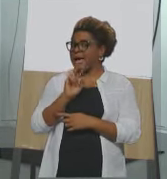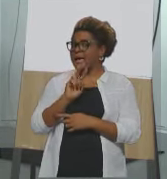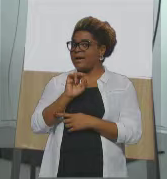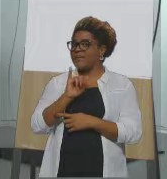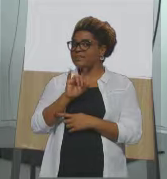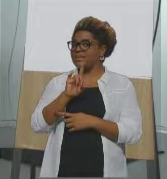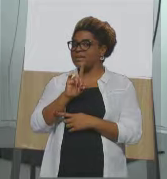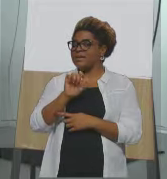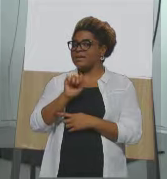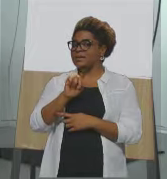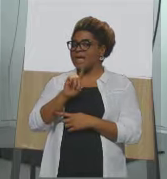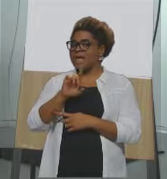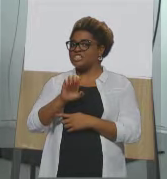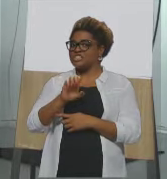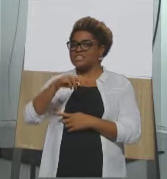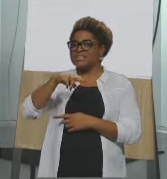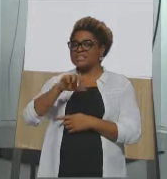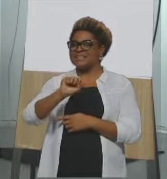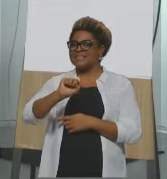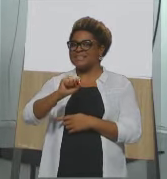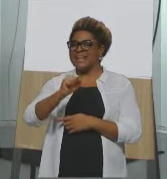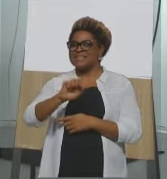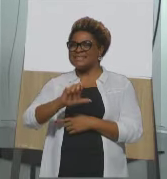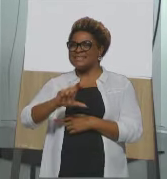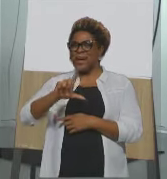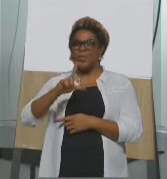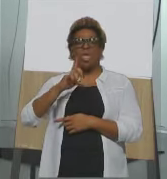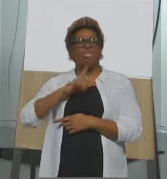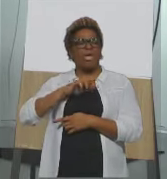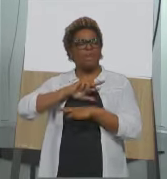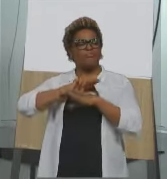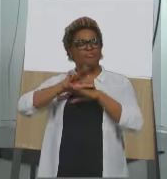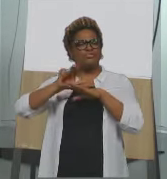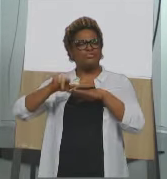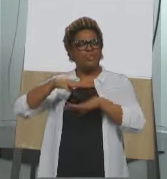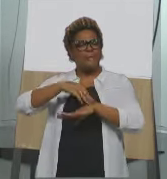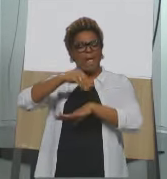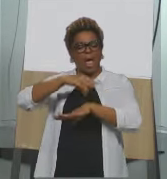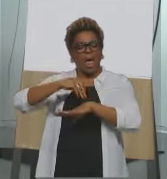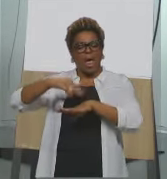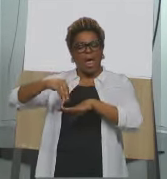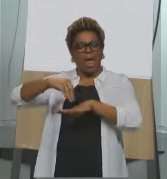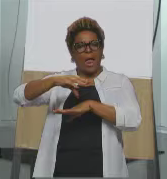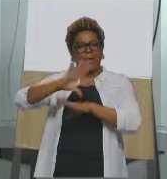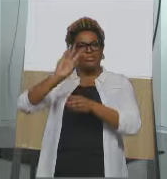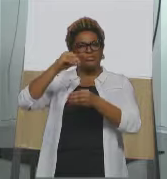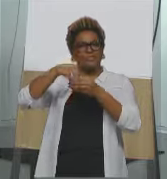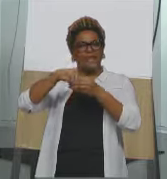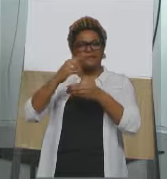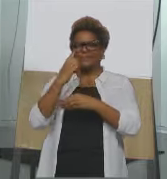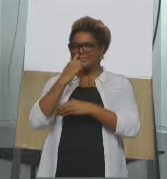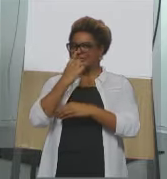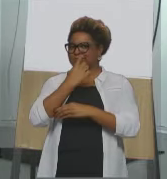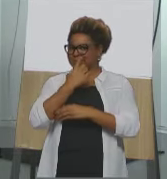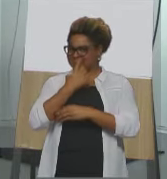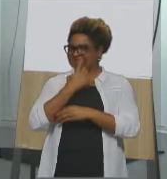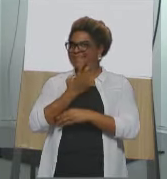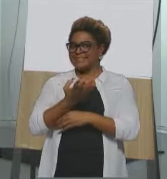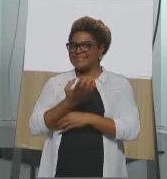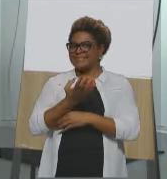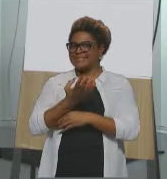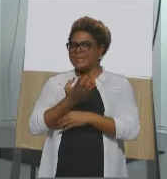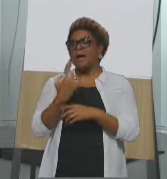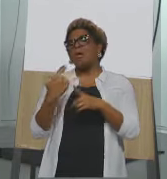nós temos vários pelinhos dentro do nariz, né? Vários vasos sanguíneos e nada disso que está dentro do nosso nariz, Bruninha, não é